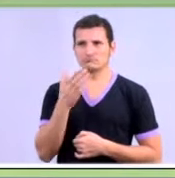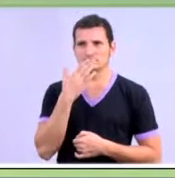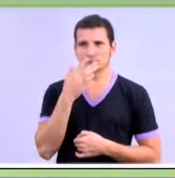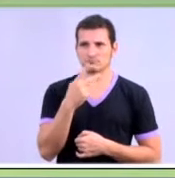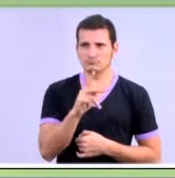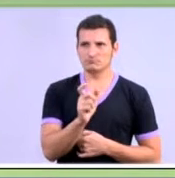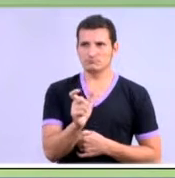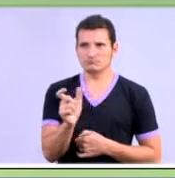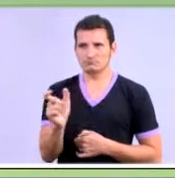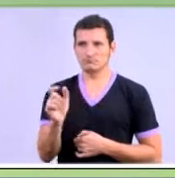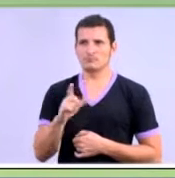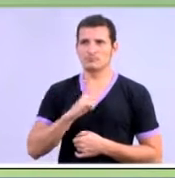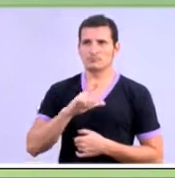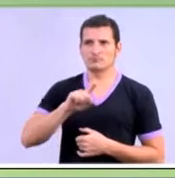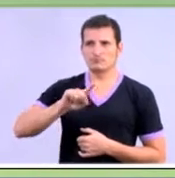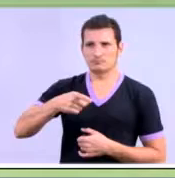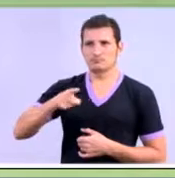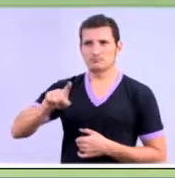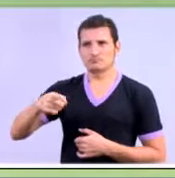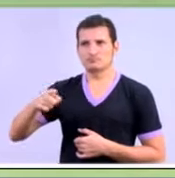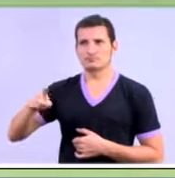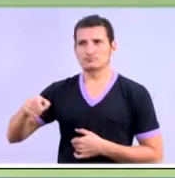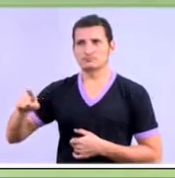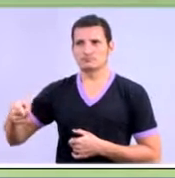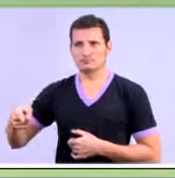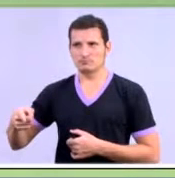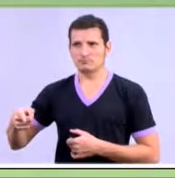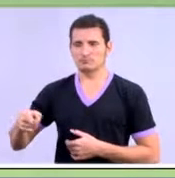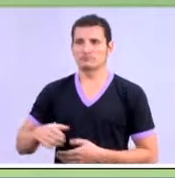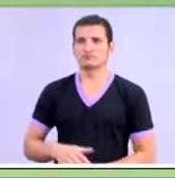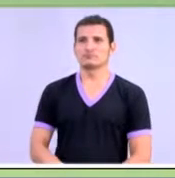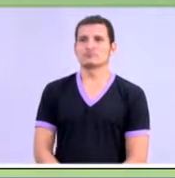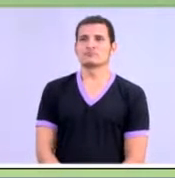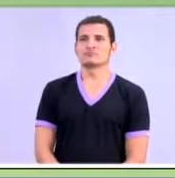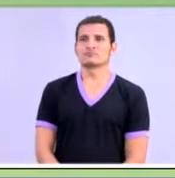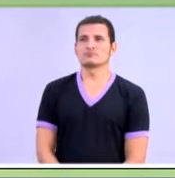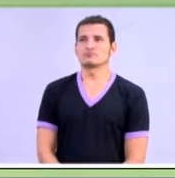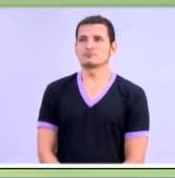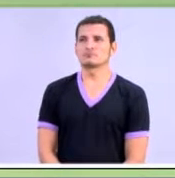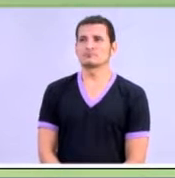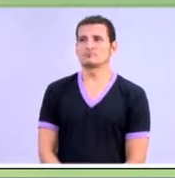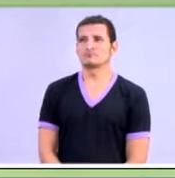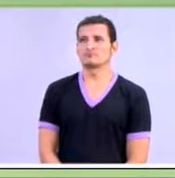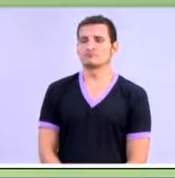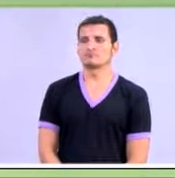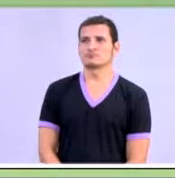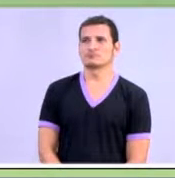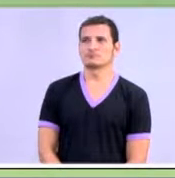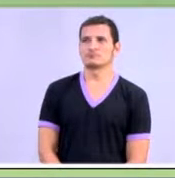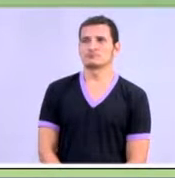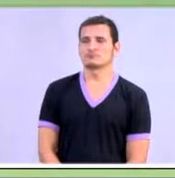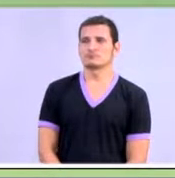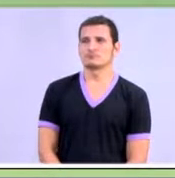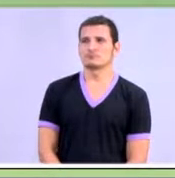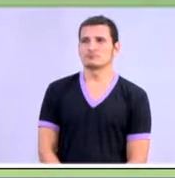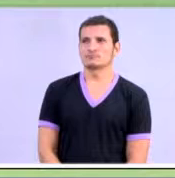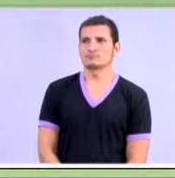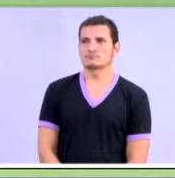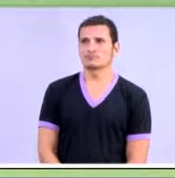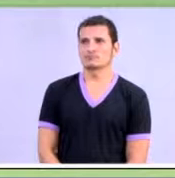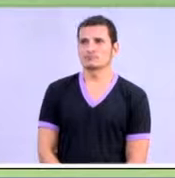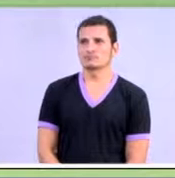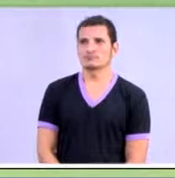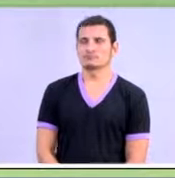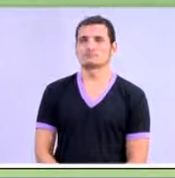variável, vírgula. O tipo da variável, não variável 2, vírgula. E quantos parâmetros eu quiser, só que